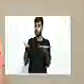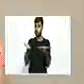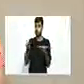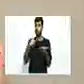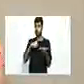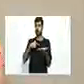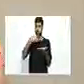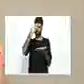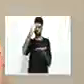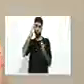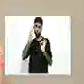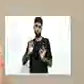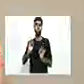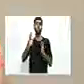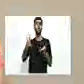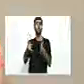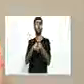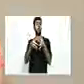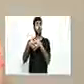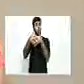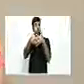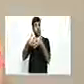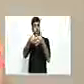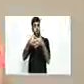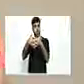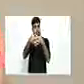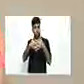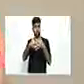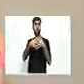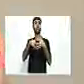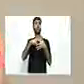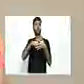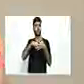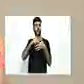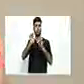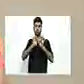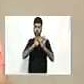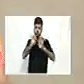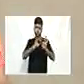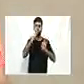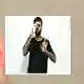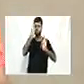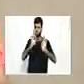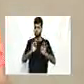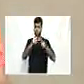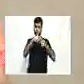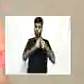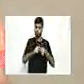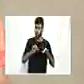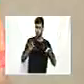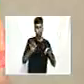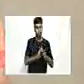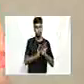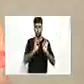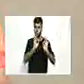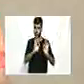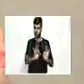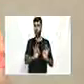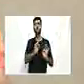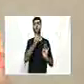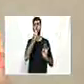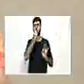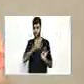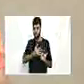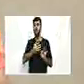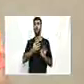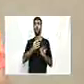bem tranquilo que os cam estão com as revisões perfeitas estão e funcionando e são